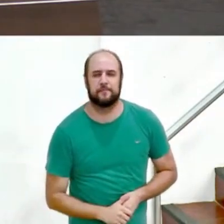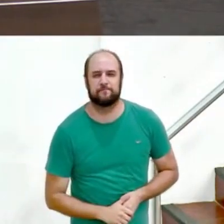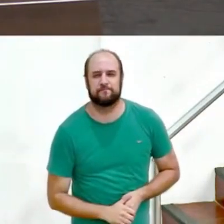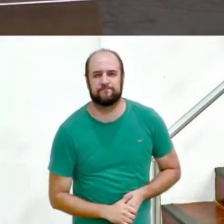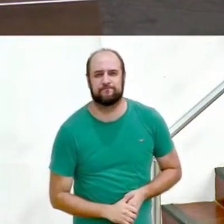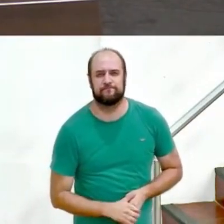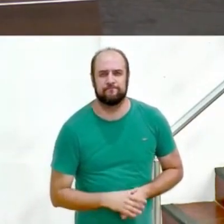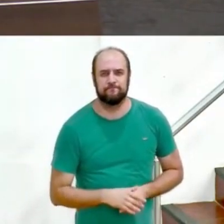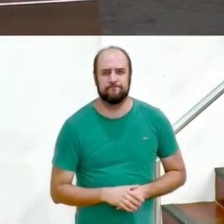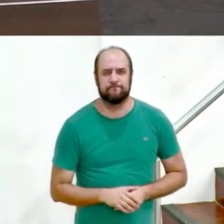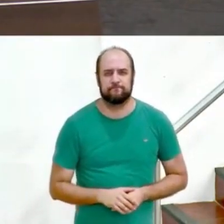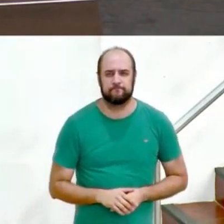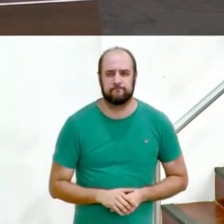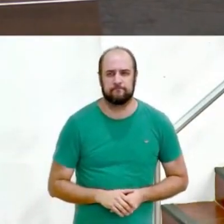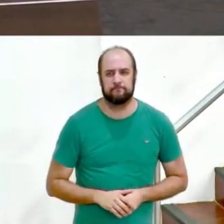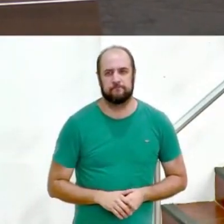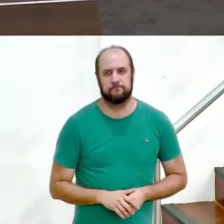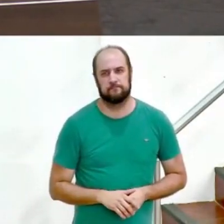Envolver-se com